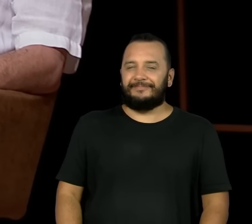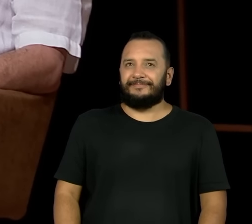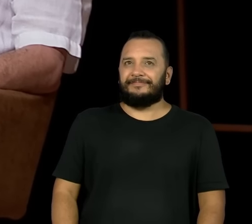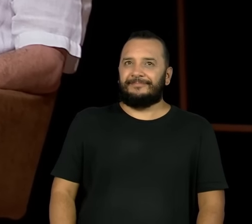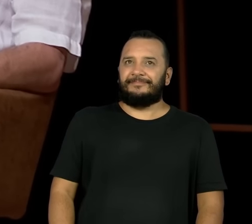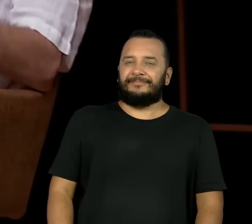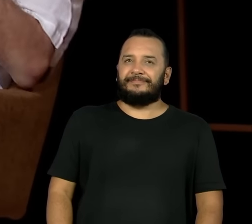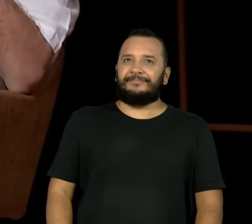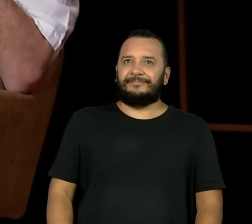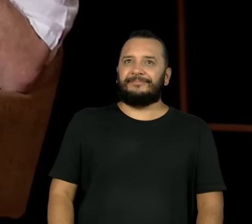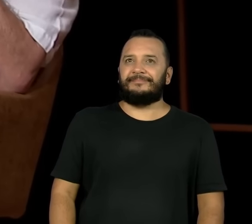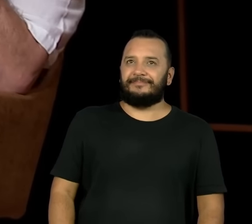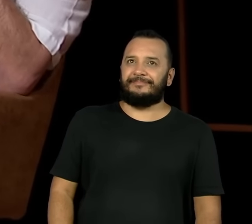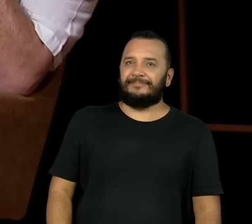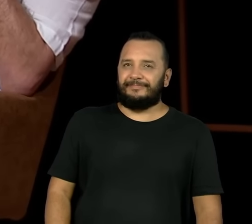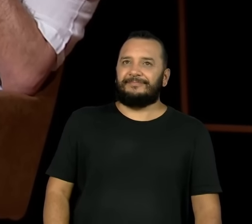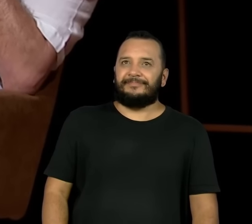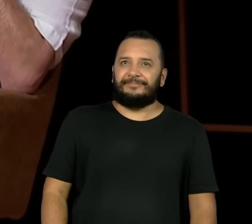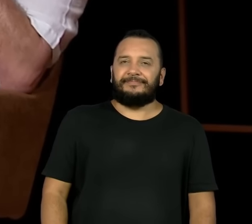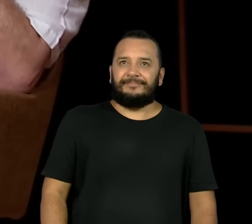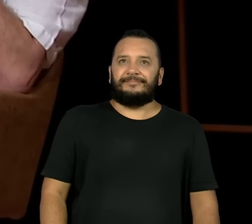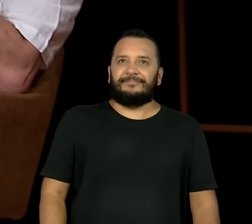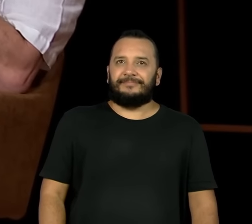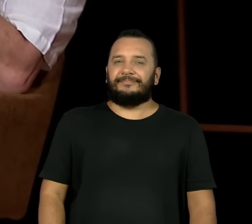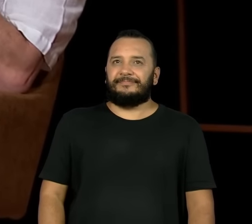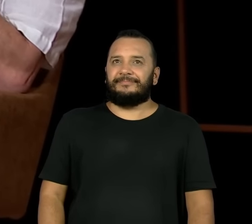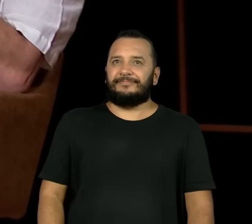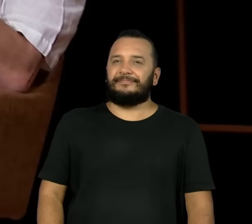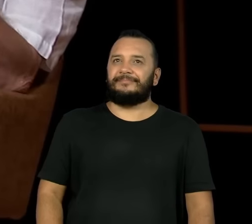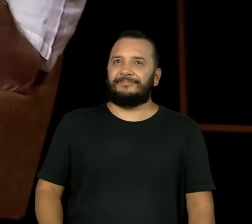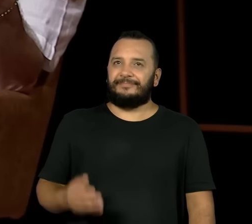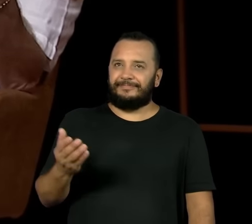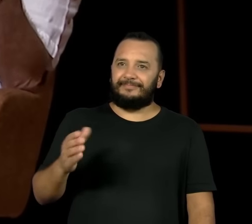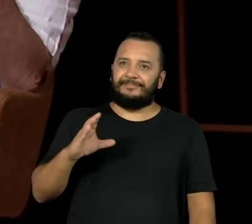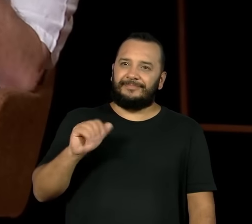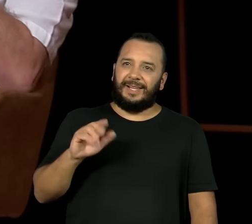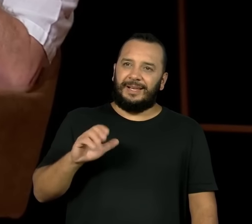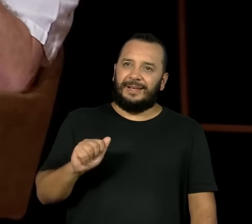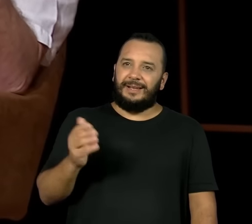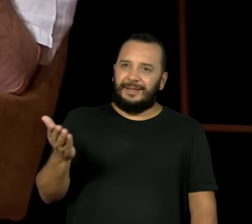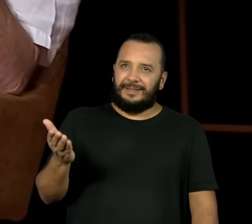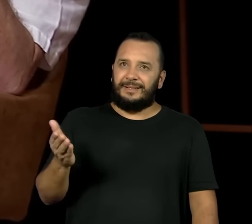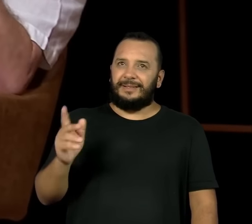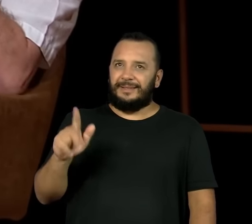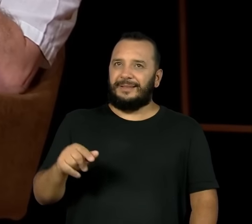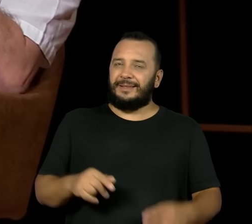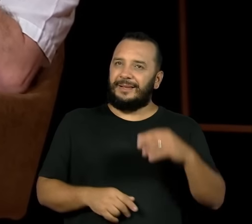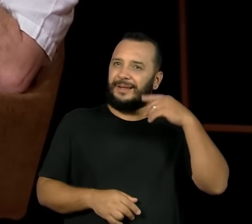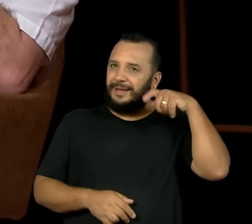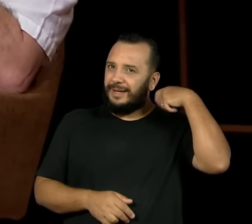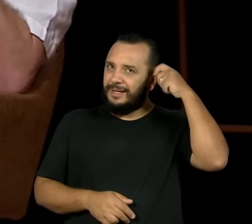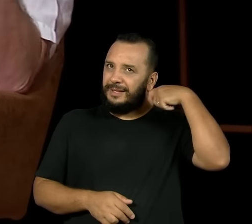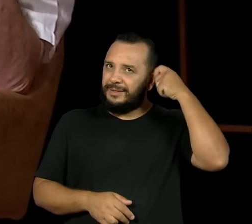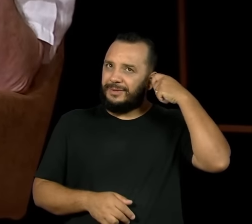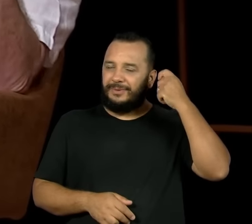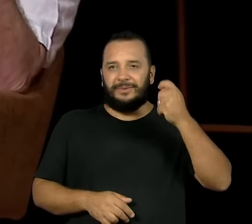Nossa não e Kaká é um ator